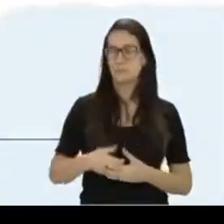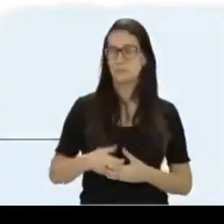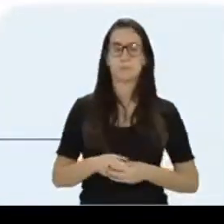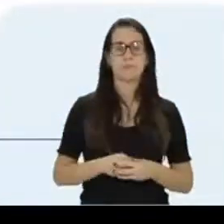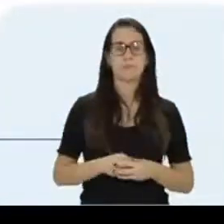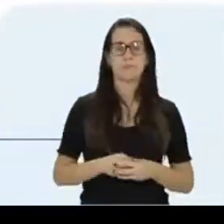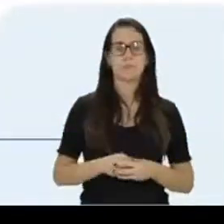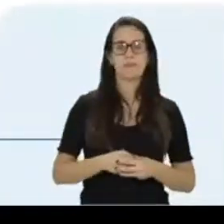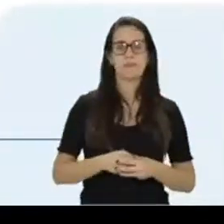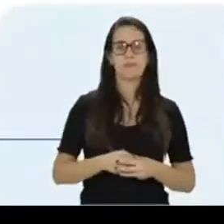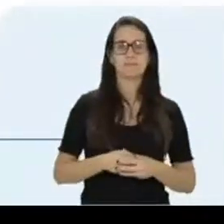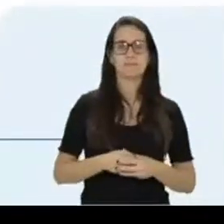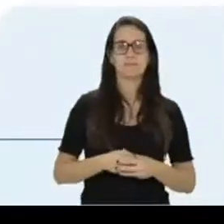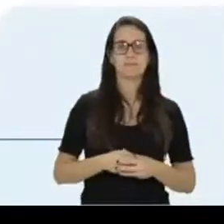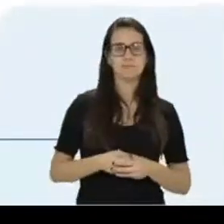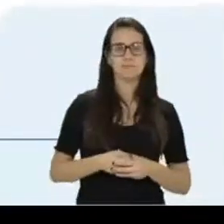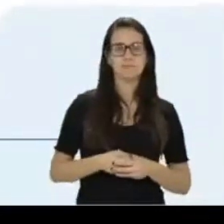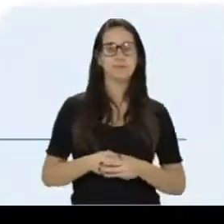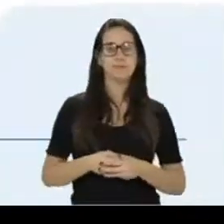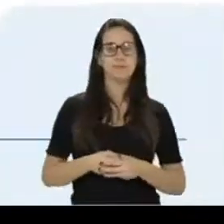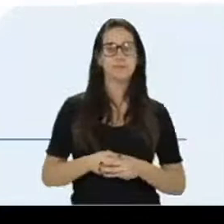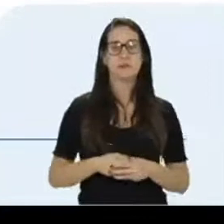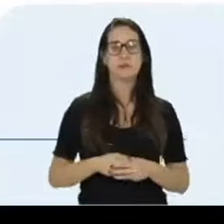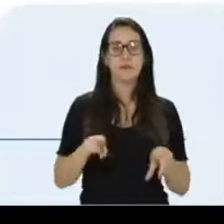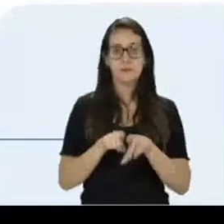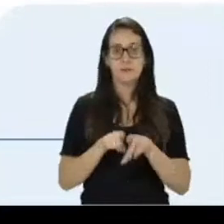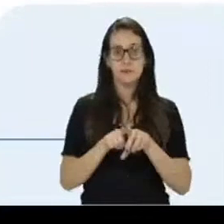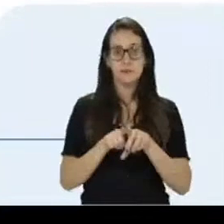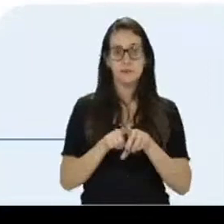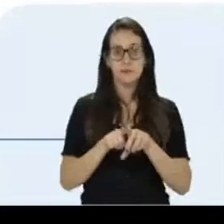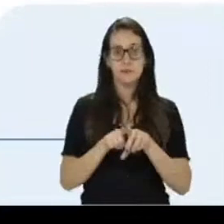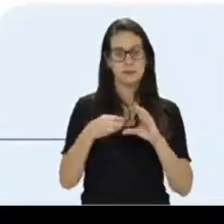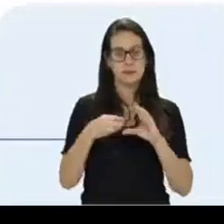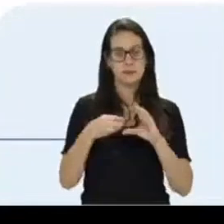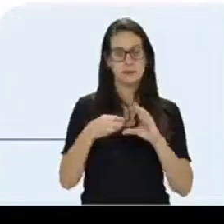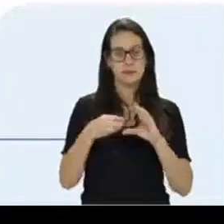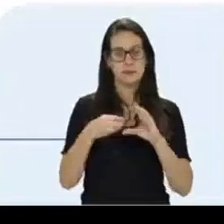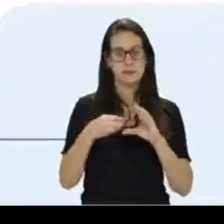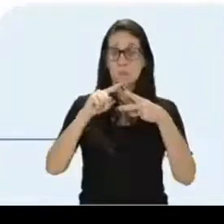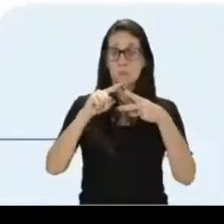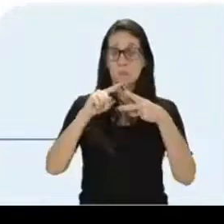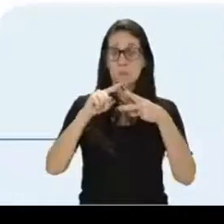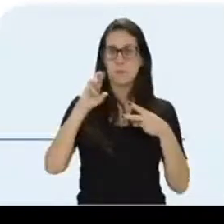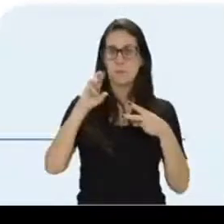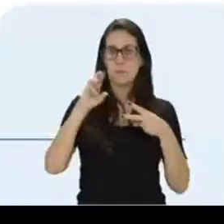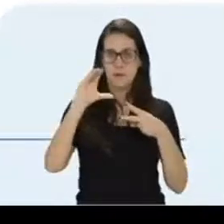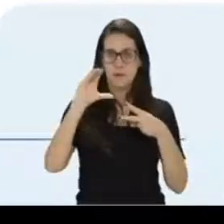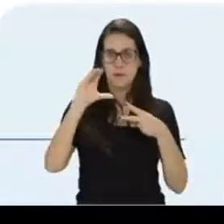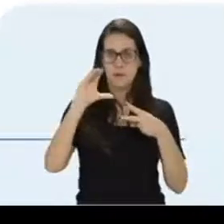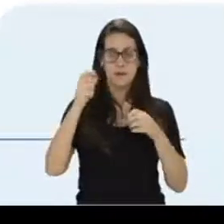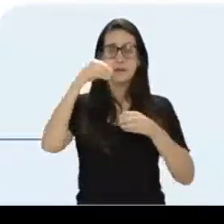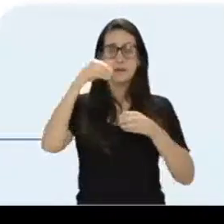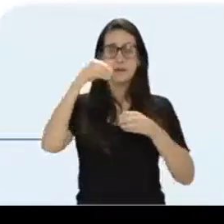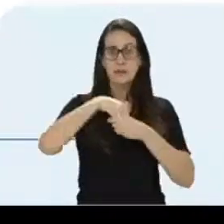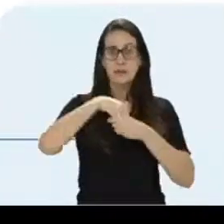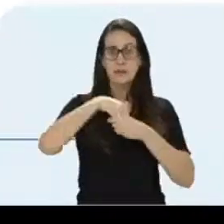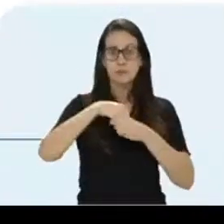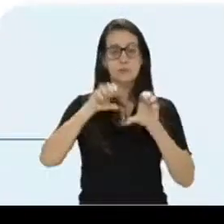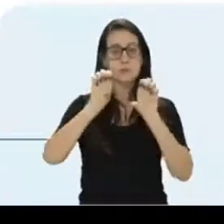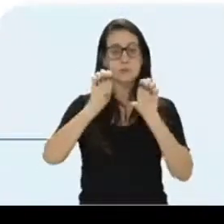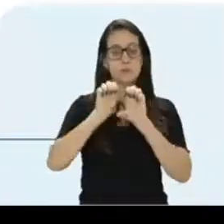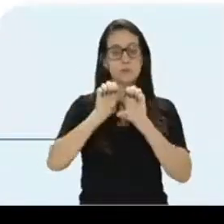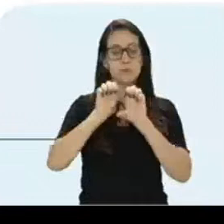também que dentro das células procariontes, uma das estruturas que estão associadas é